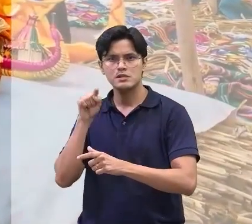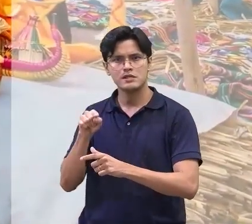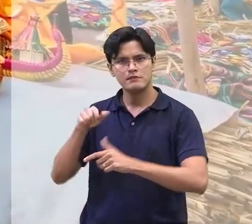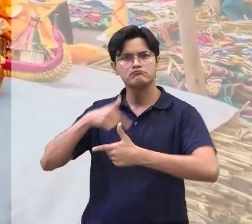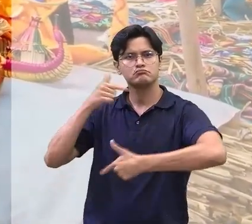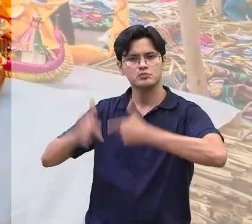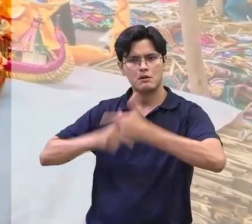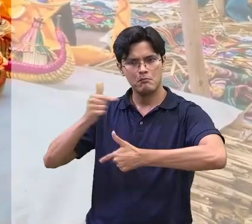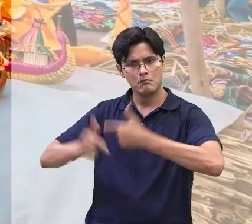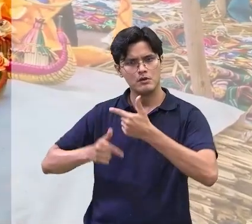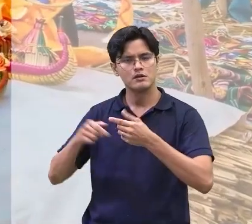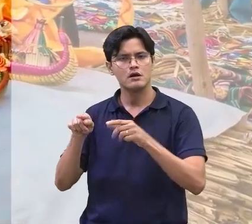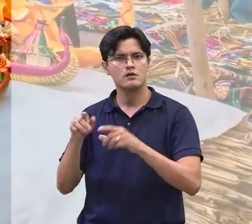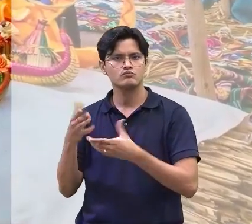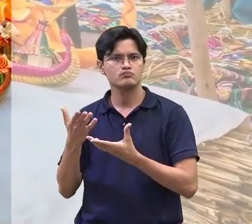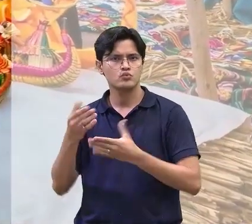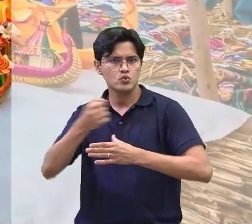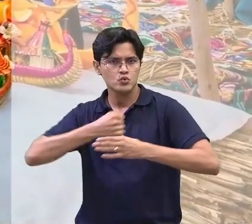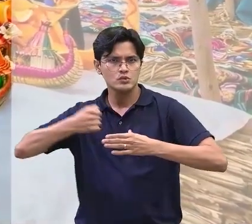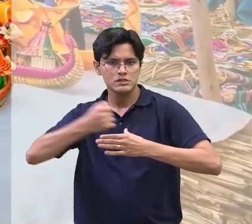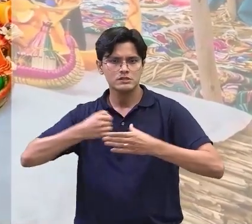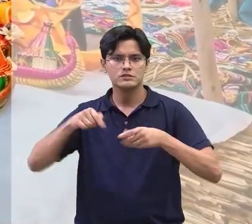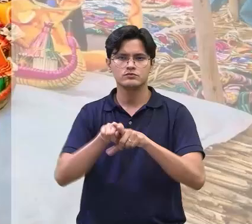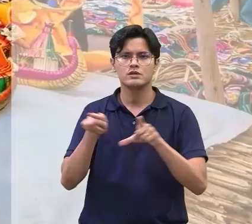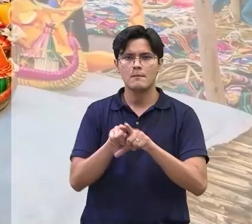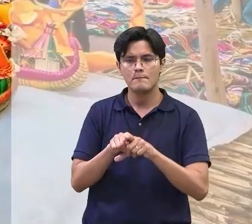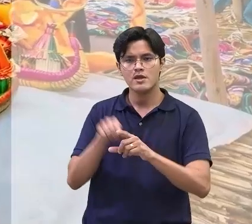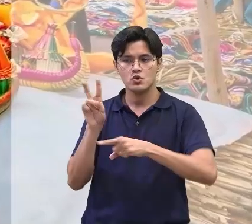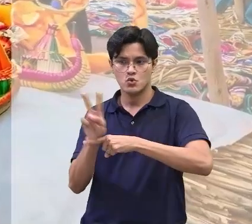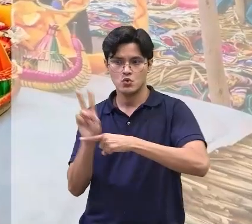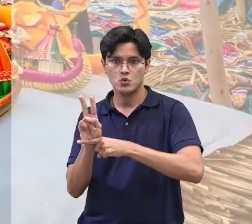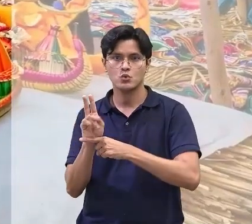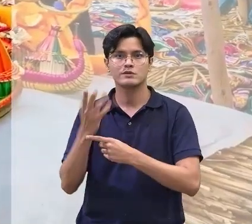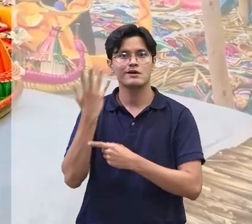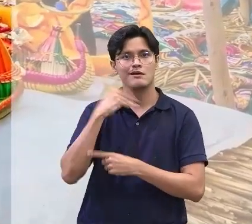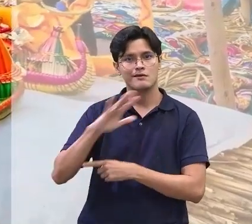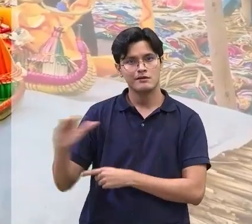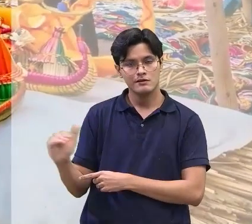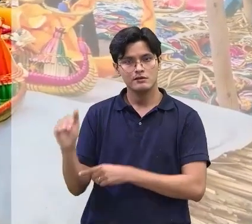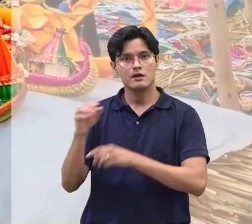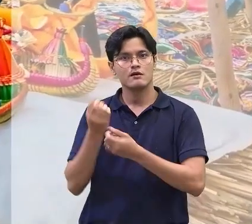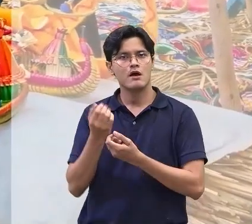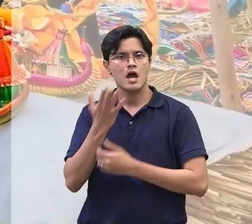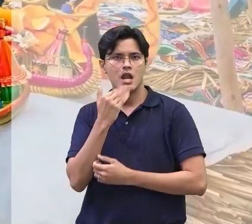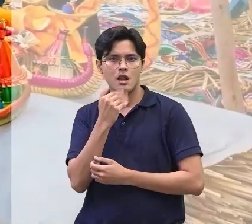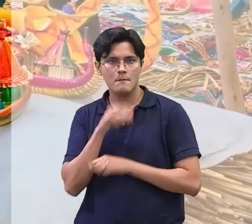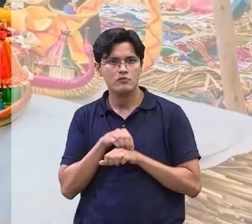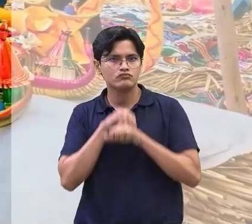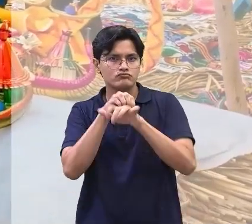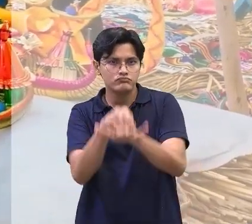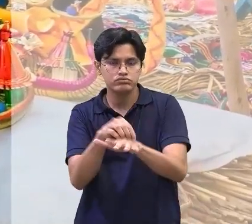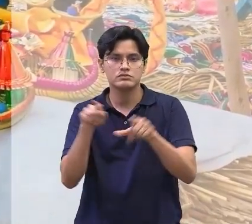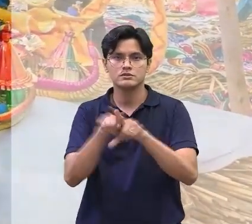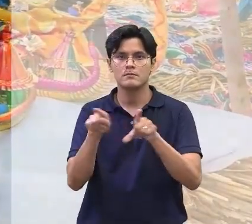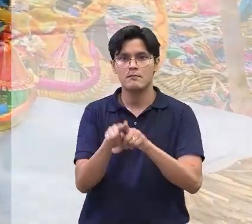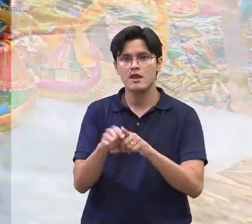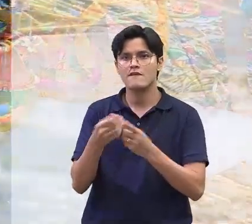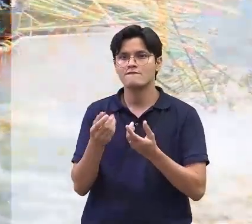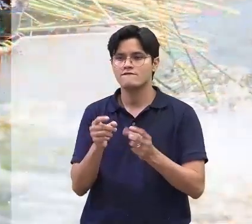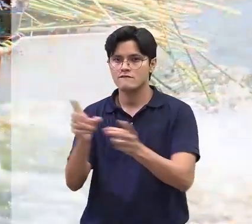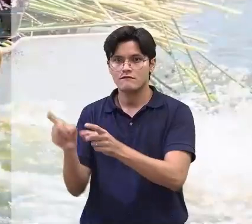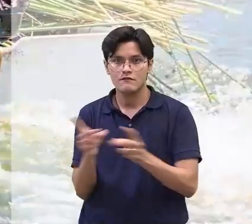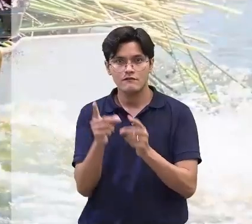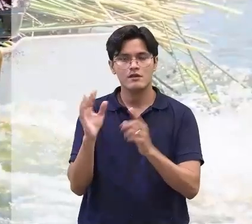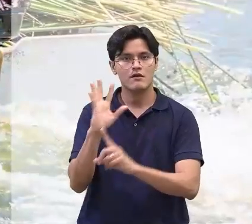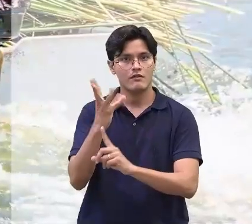trabalho, cozinham, cuidam das crianças, transportam alimento, vendem artesanato e movem as embarcações. Cabe ao